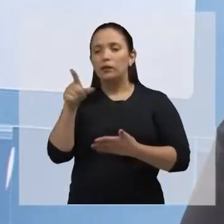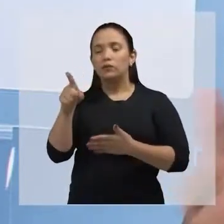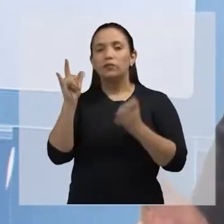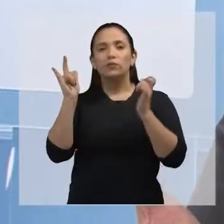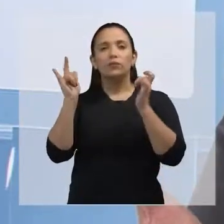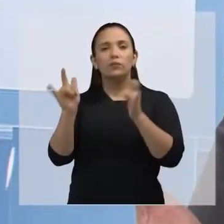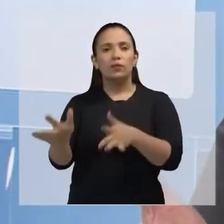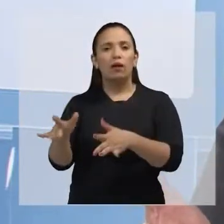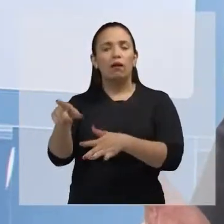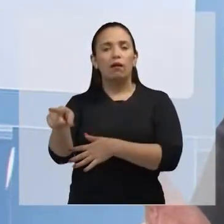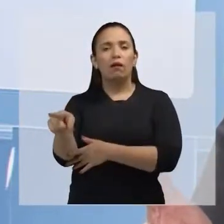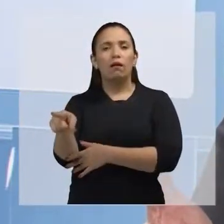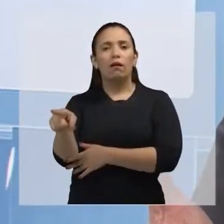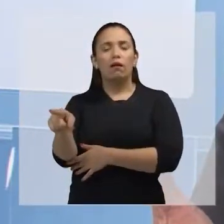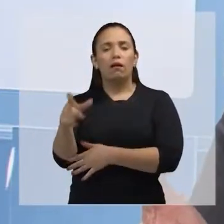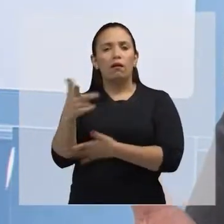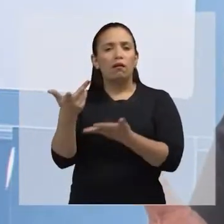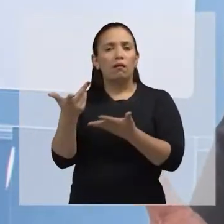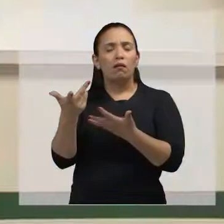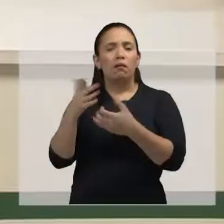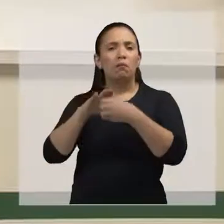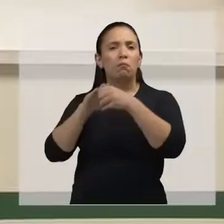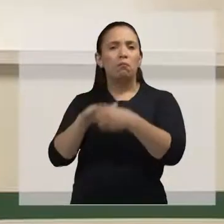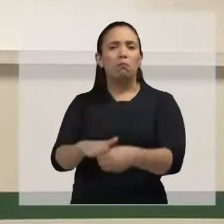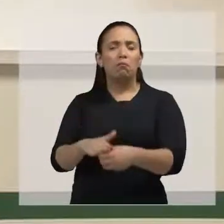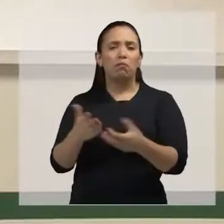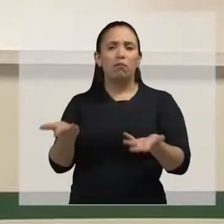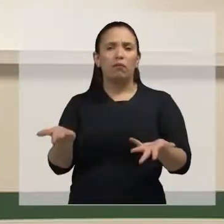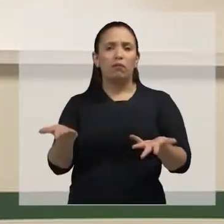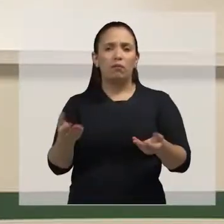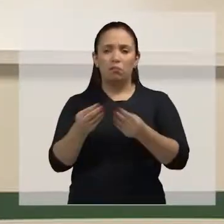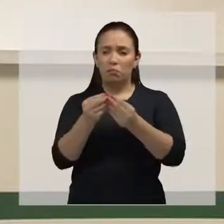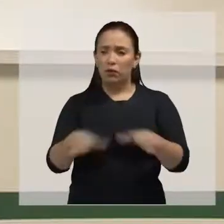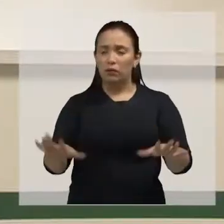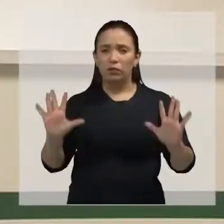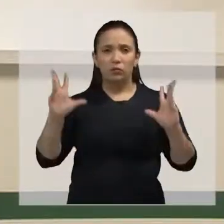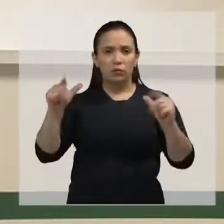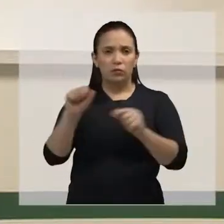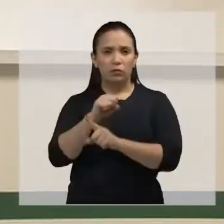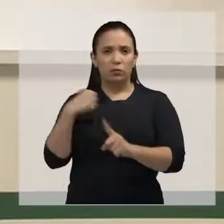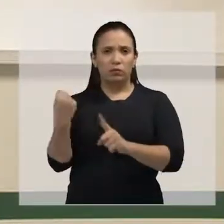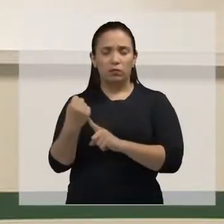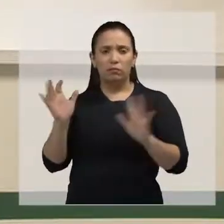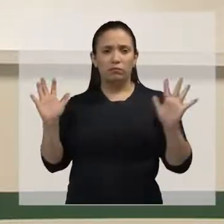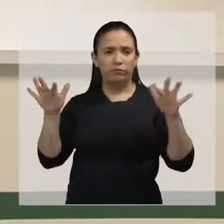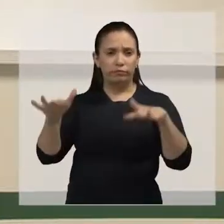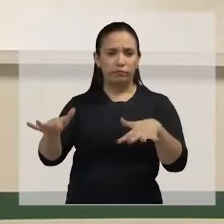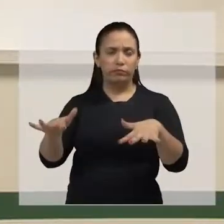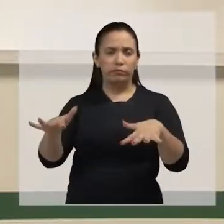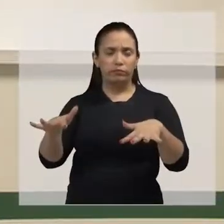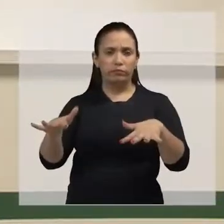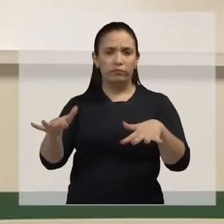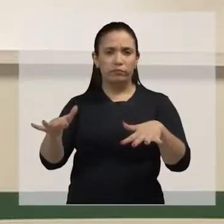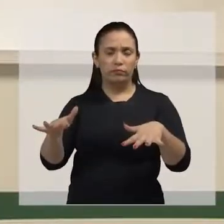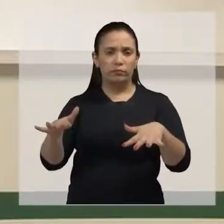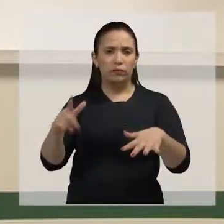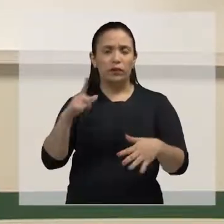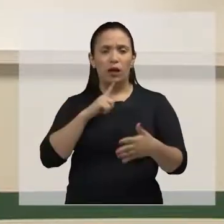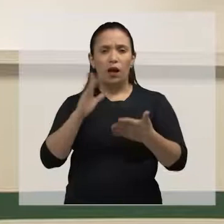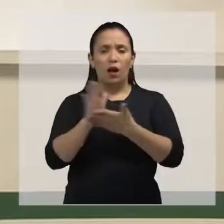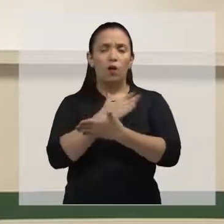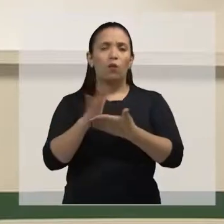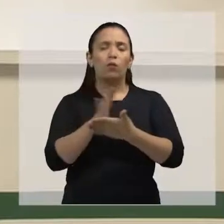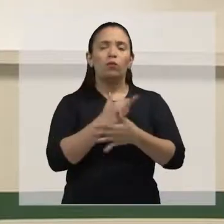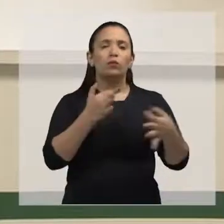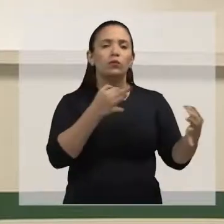está desmoralizado. Por ela mesma. Desmoralizado. Por eles mesmos. Pelas ações deles mesmos. Tem gente que está